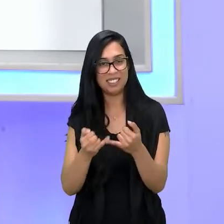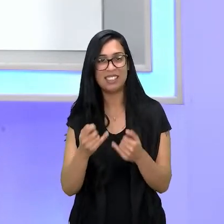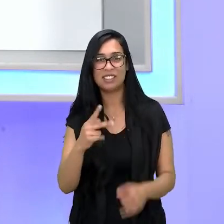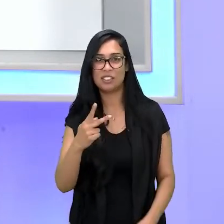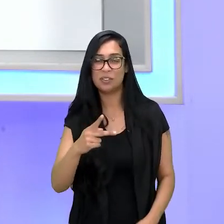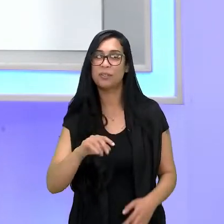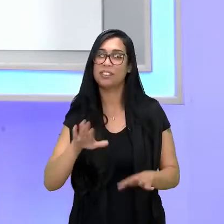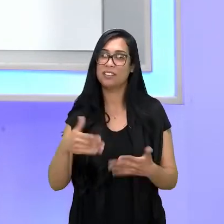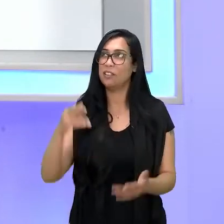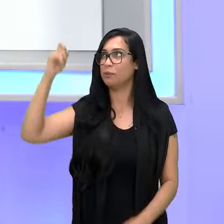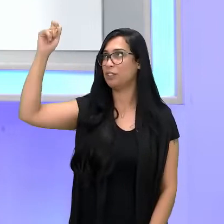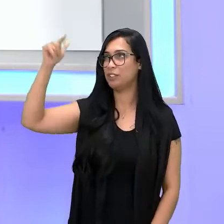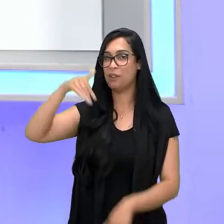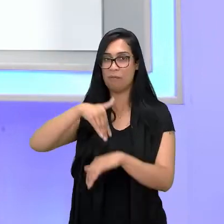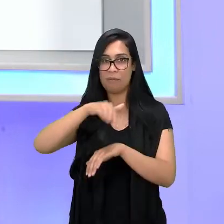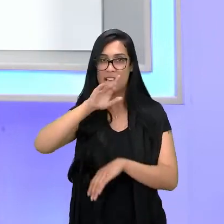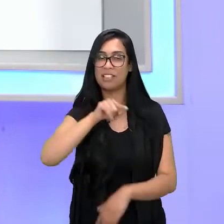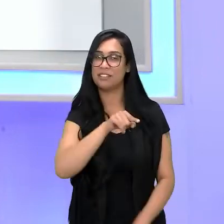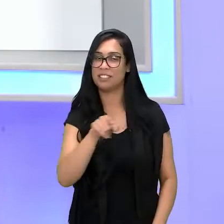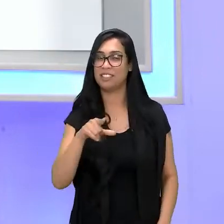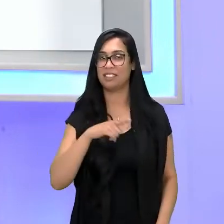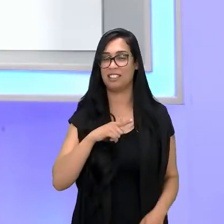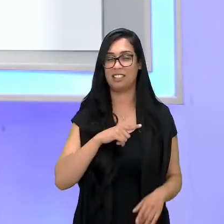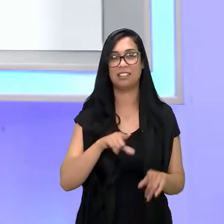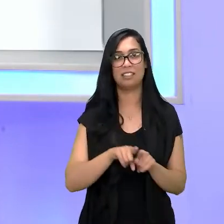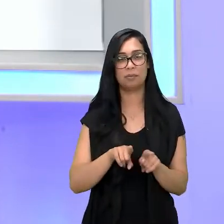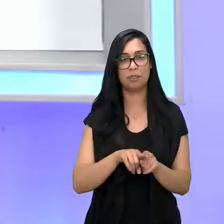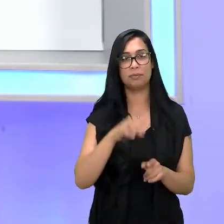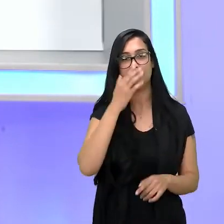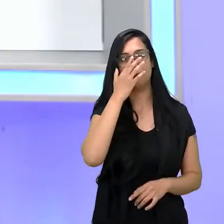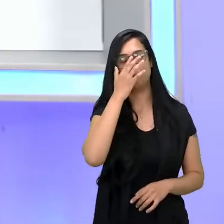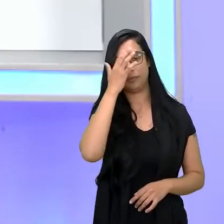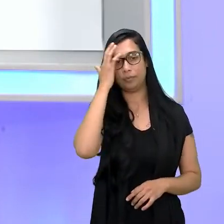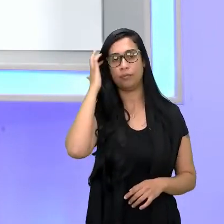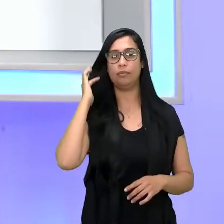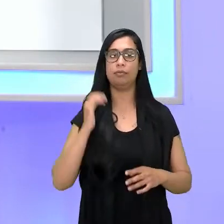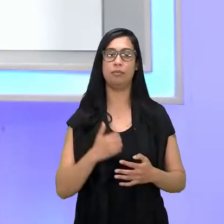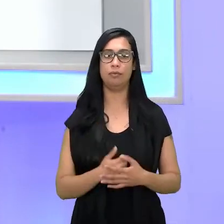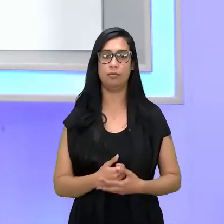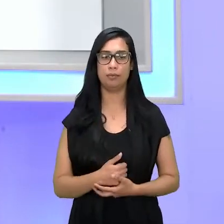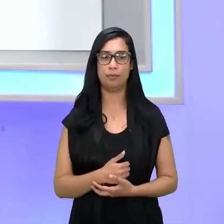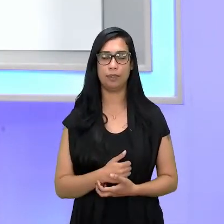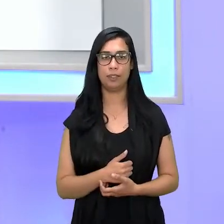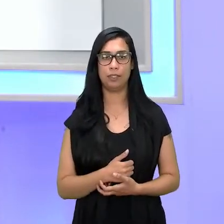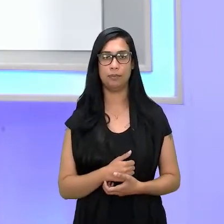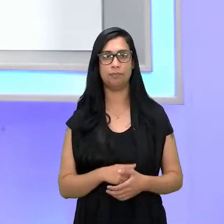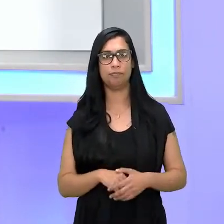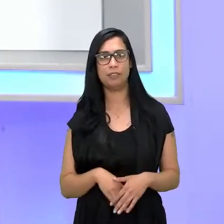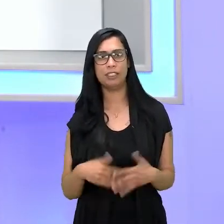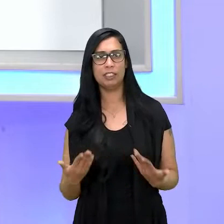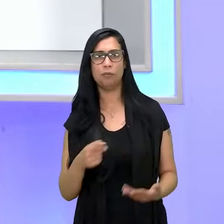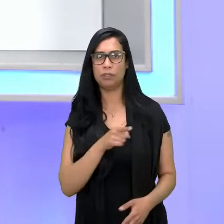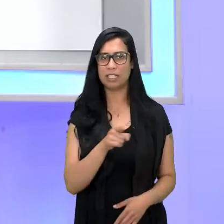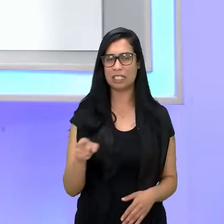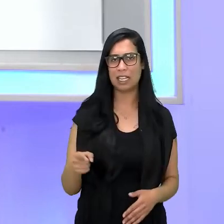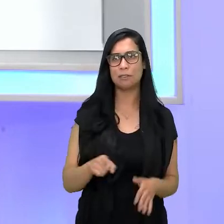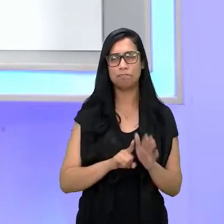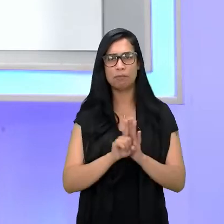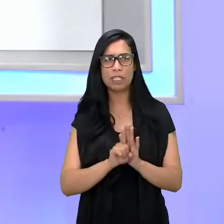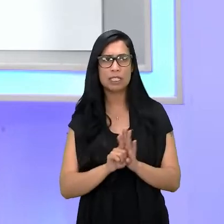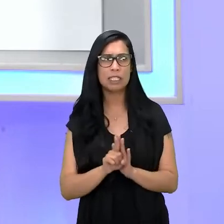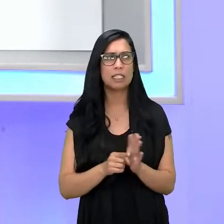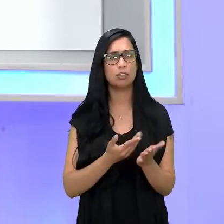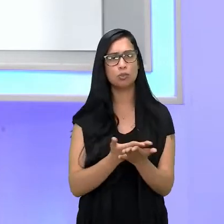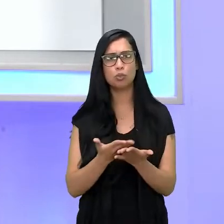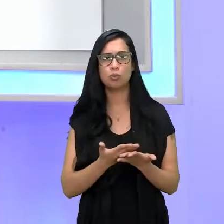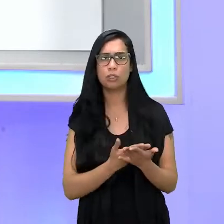solar. Tá certo? E agora, para sistematizar, enquanto vocês estão criando aí o litro de luz de vocês, estudando qual é a melhor forma de aproveitar